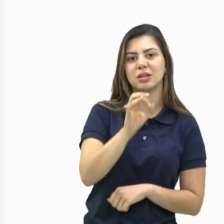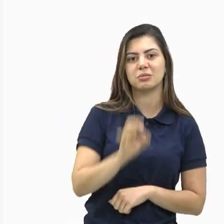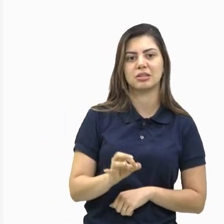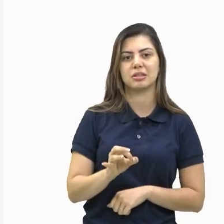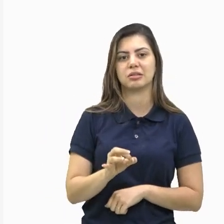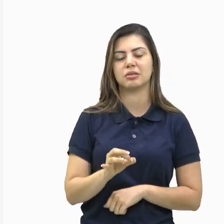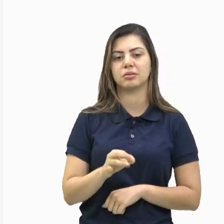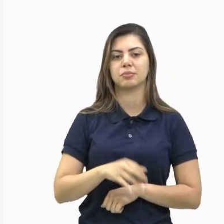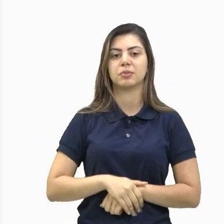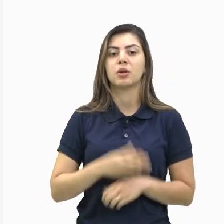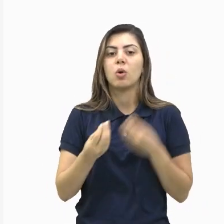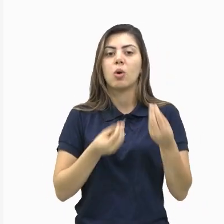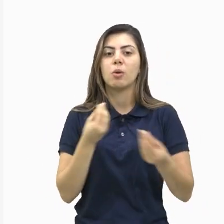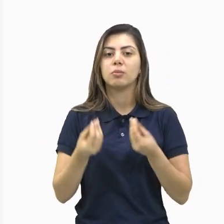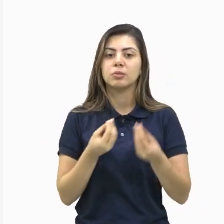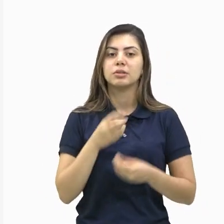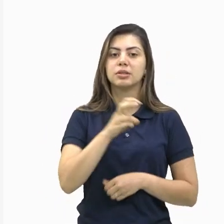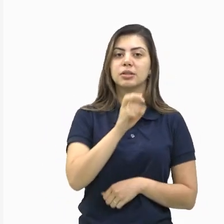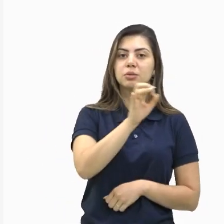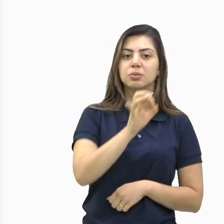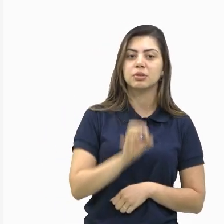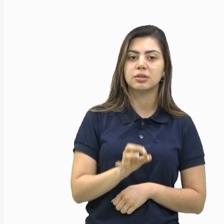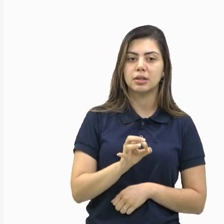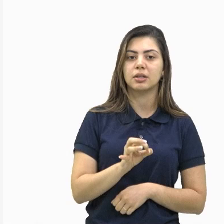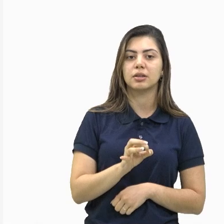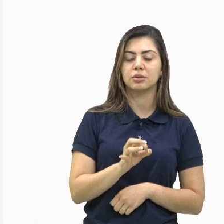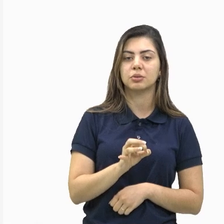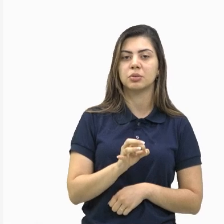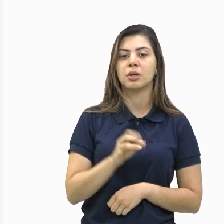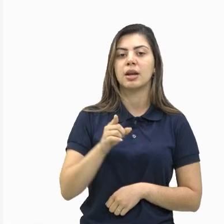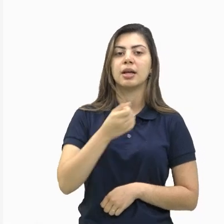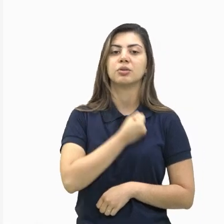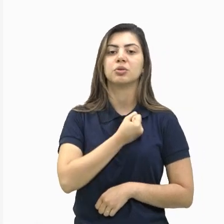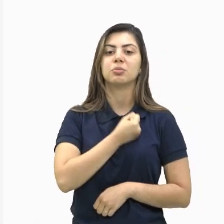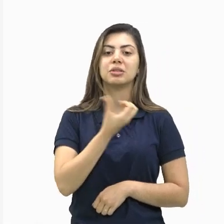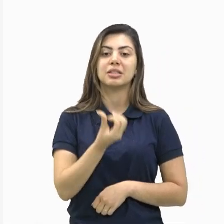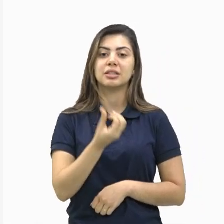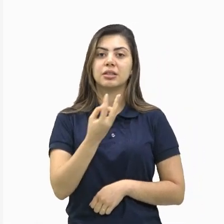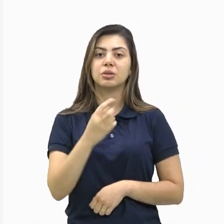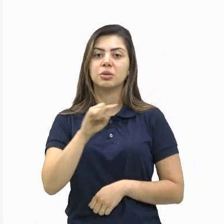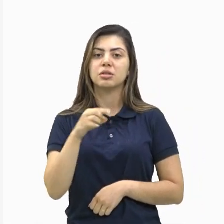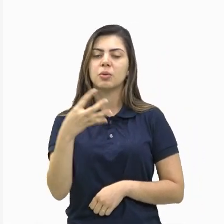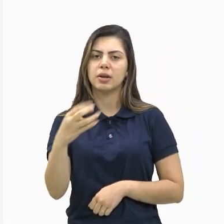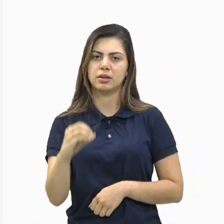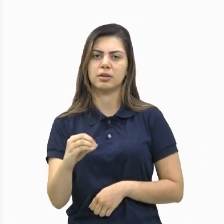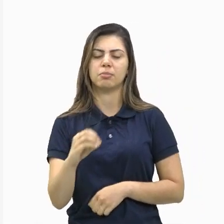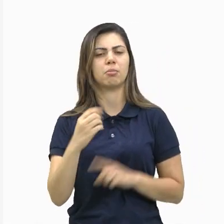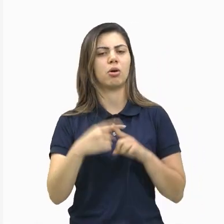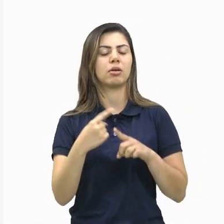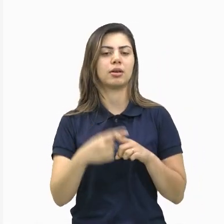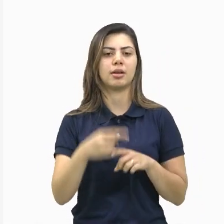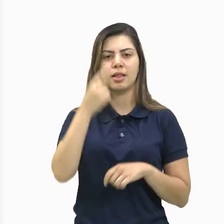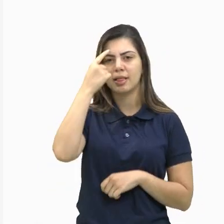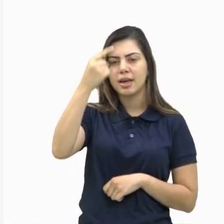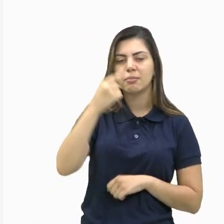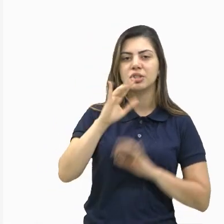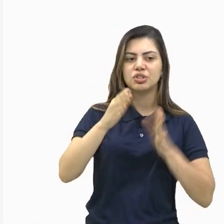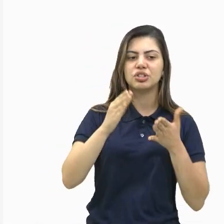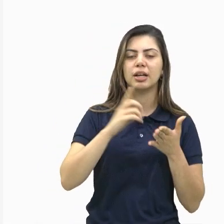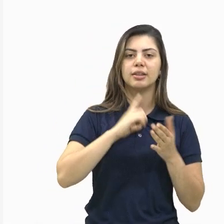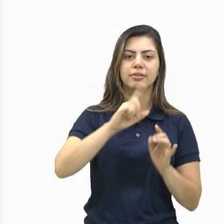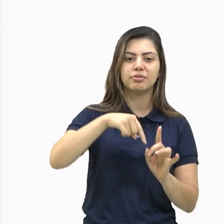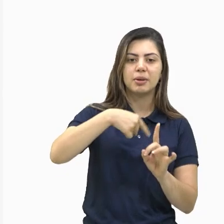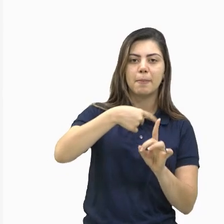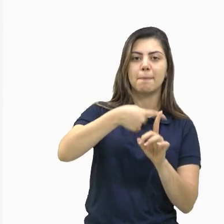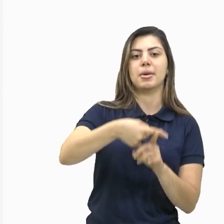de 62,40. Ah, mas por que 62? Bora voltar na nossa tela rapidinho. Porque ó, o preço do botijão após o primeiro aumento